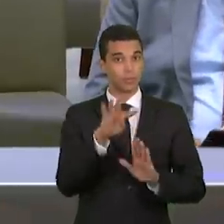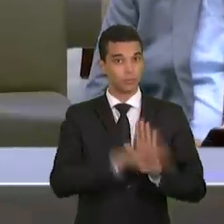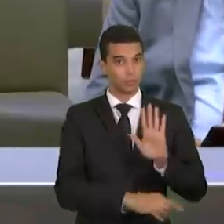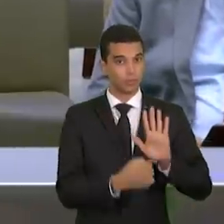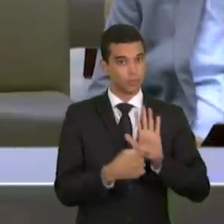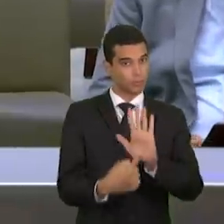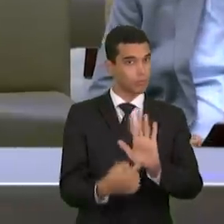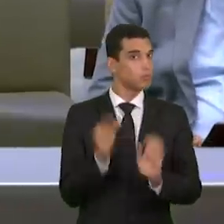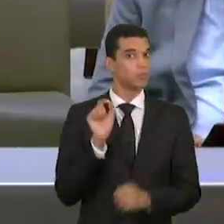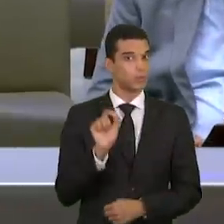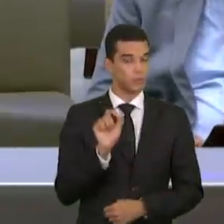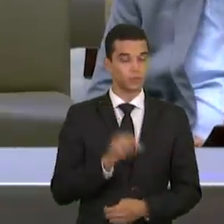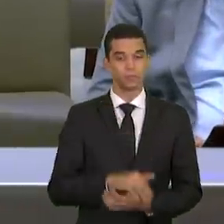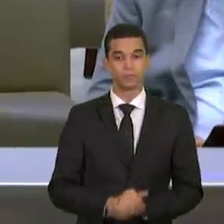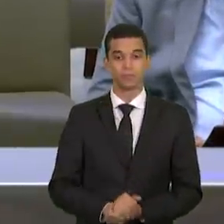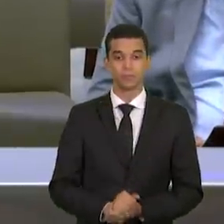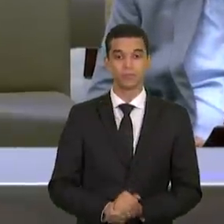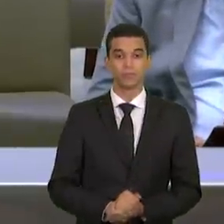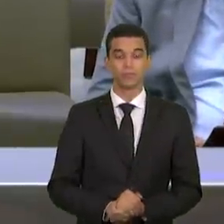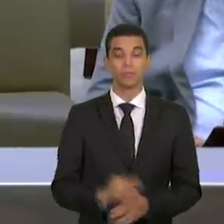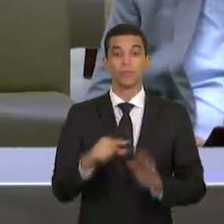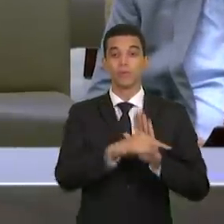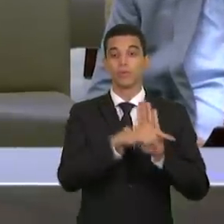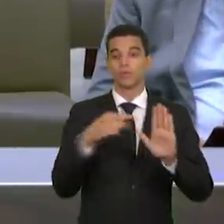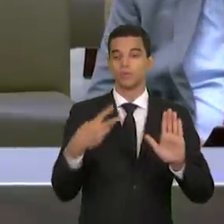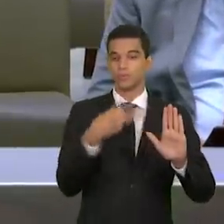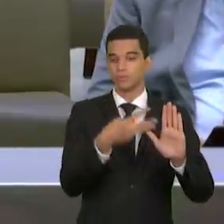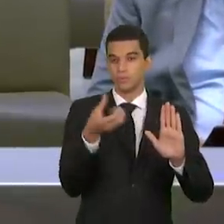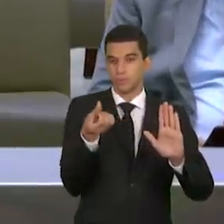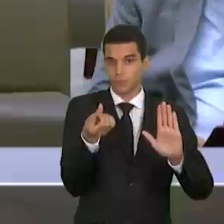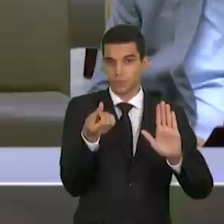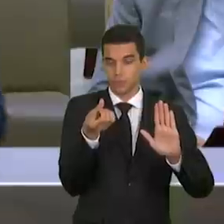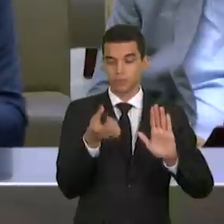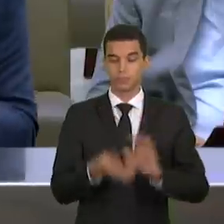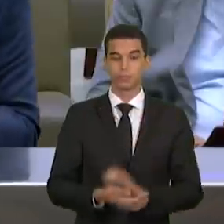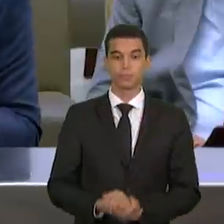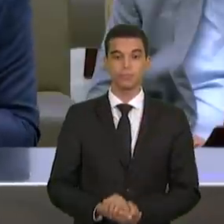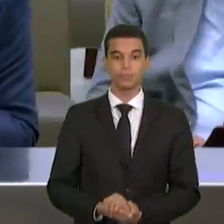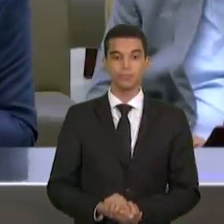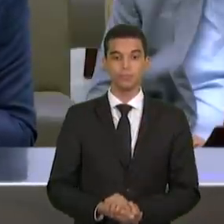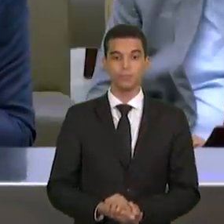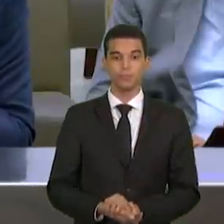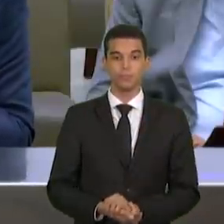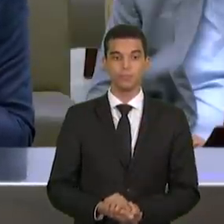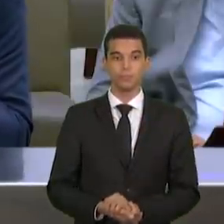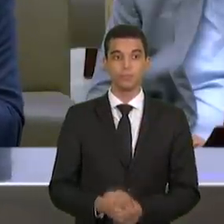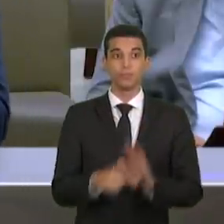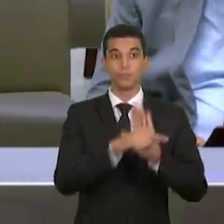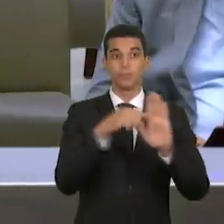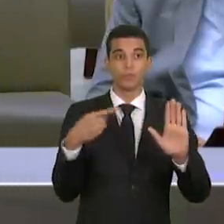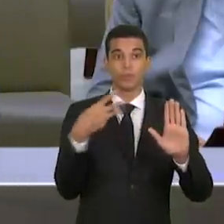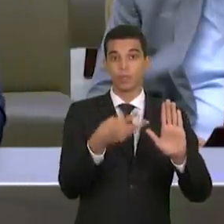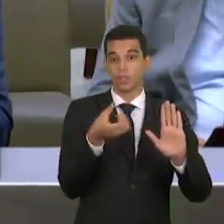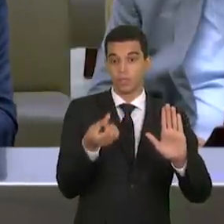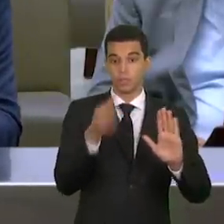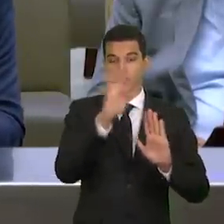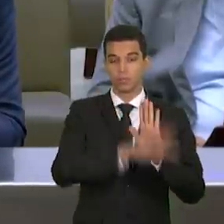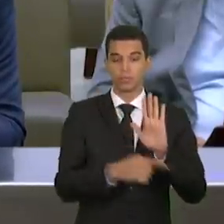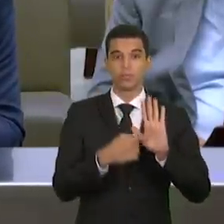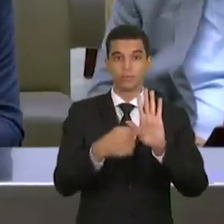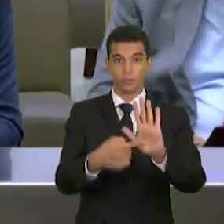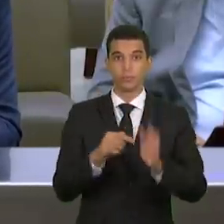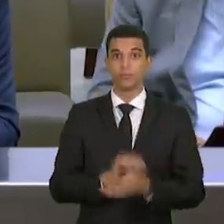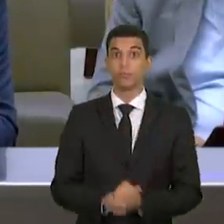texto. A gente vai ver no versículo 36. E aí o versículo 36 diz: e sede